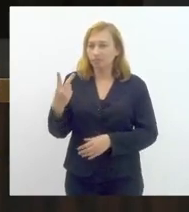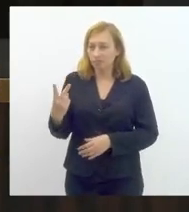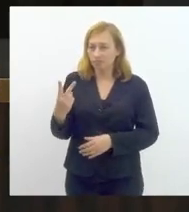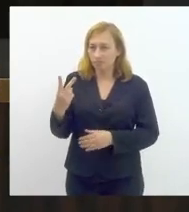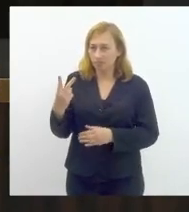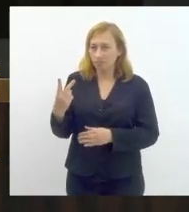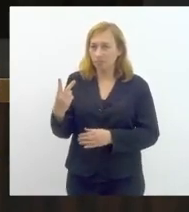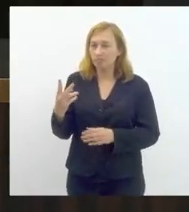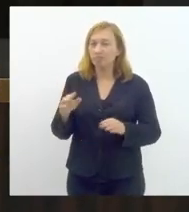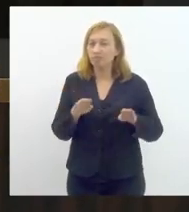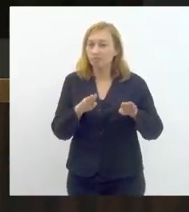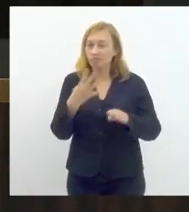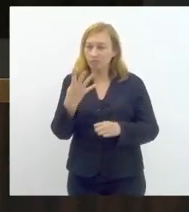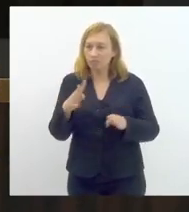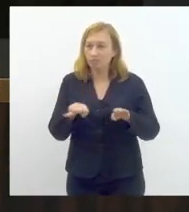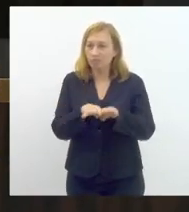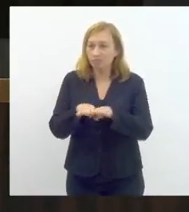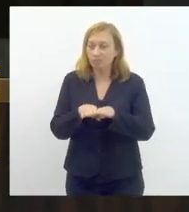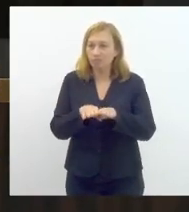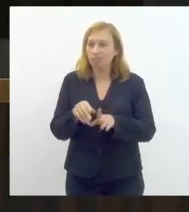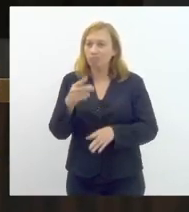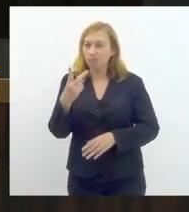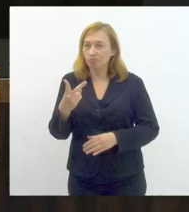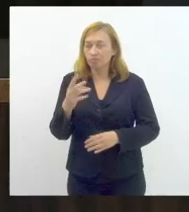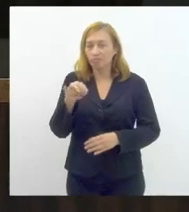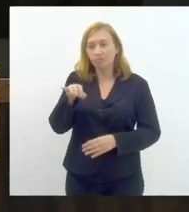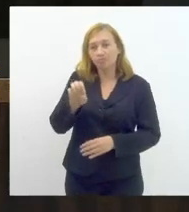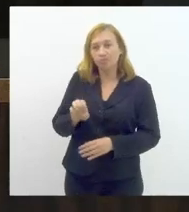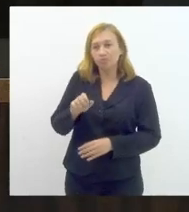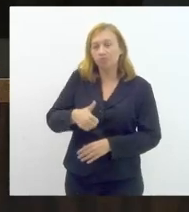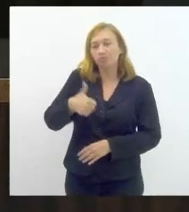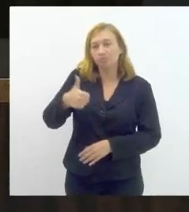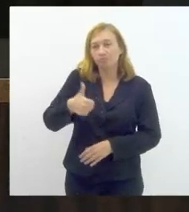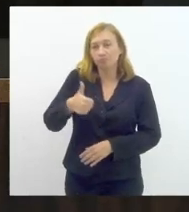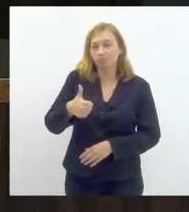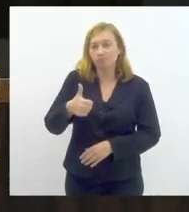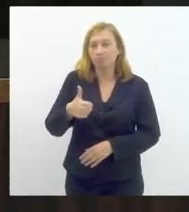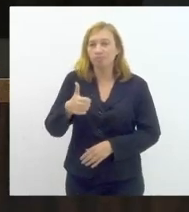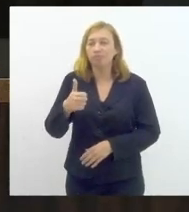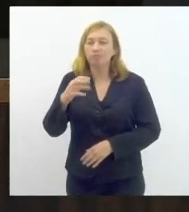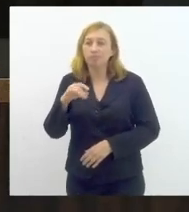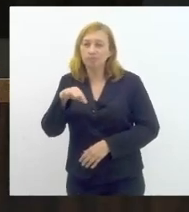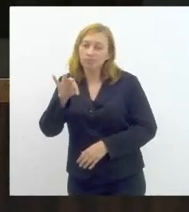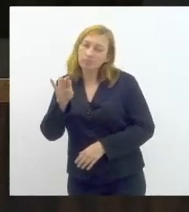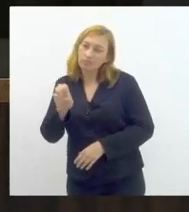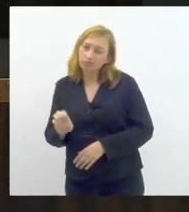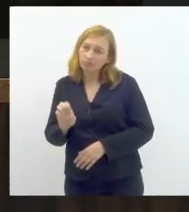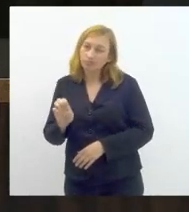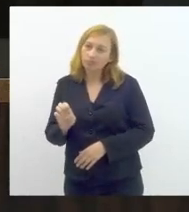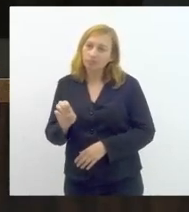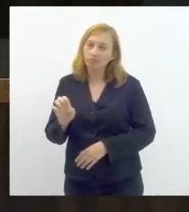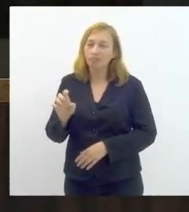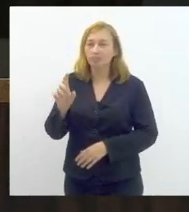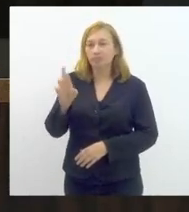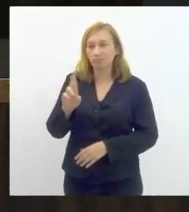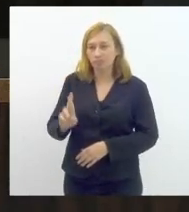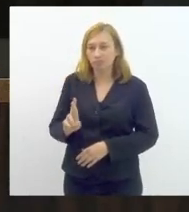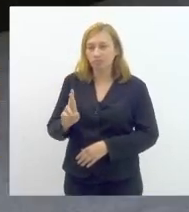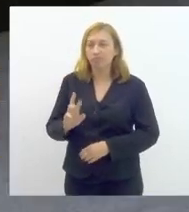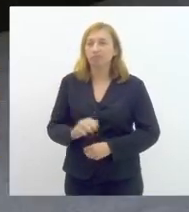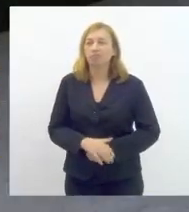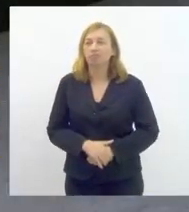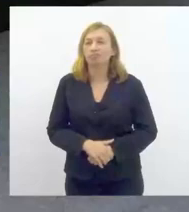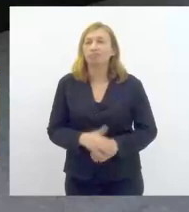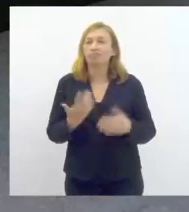4 votos iguais, os 2 suplentes é, segunda suplente, Stephanie Vitória de Resende.